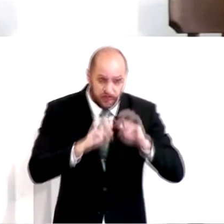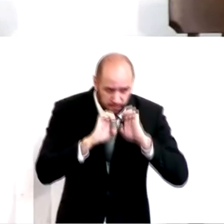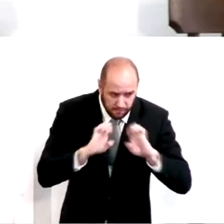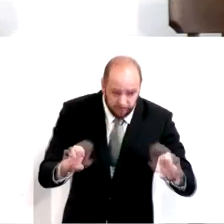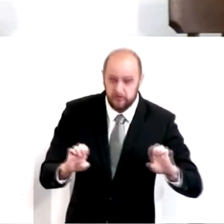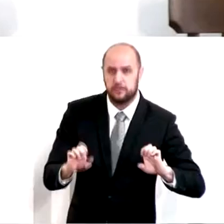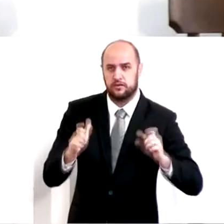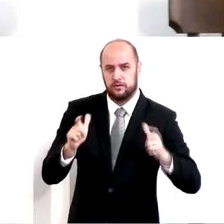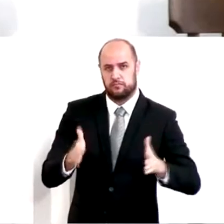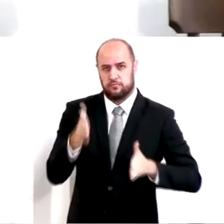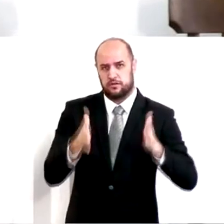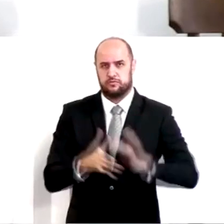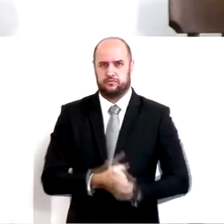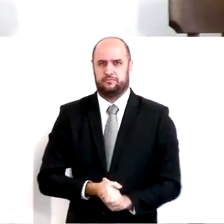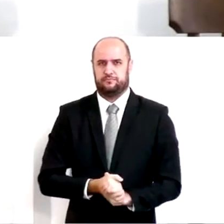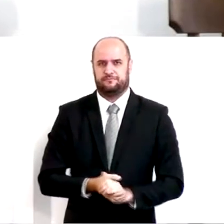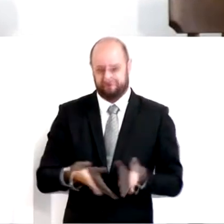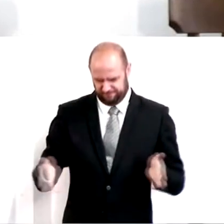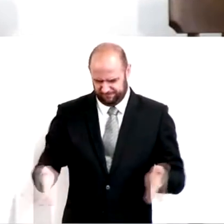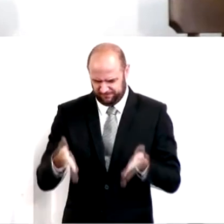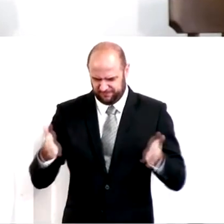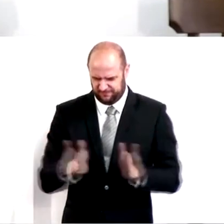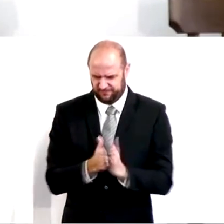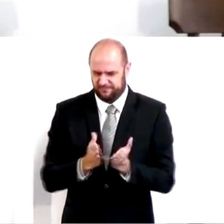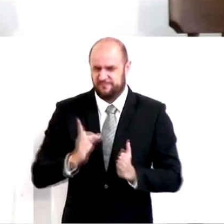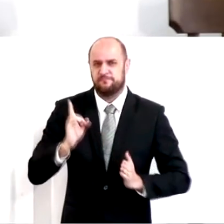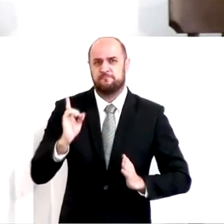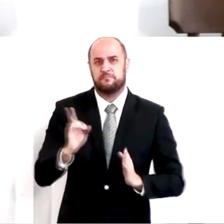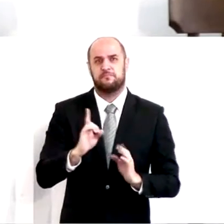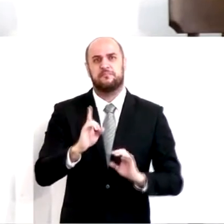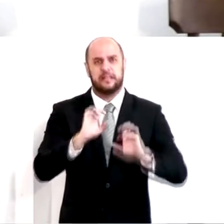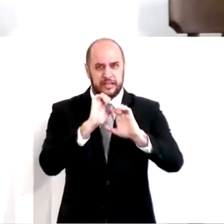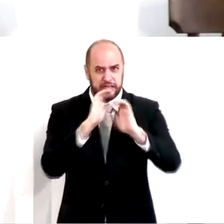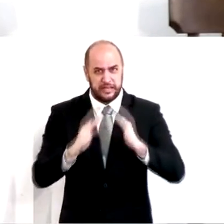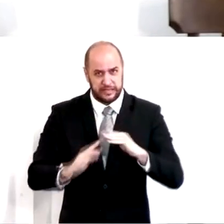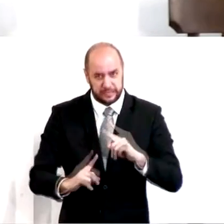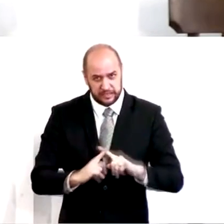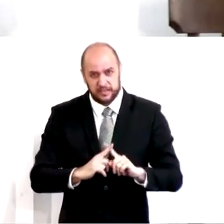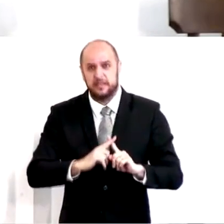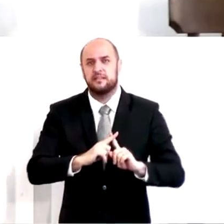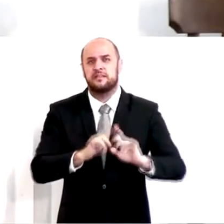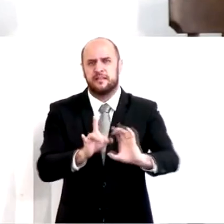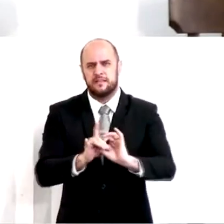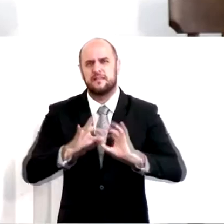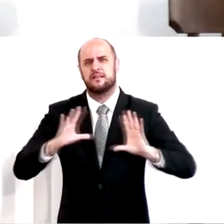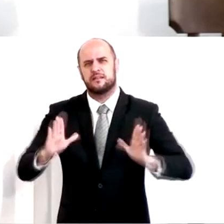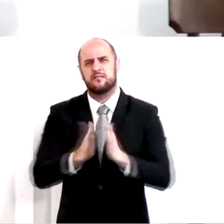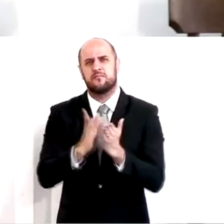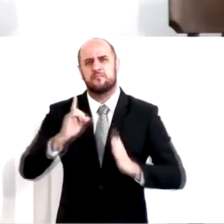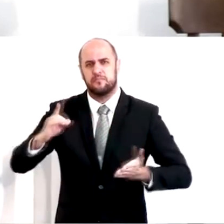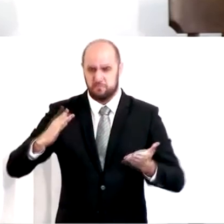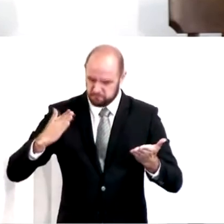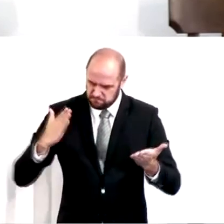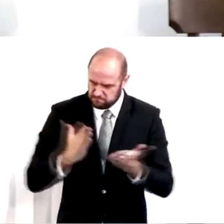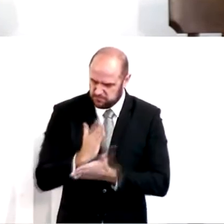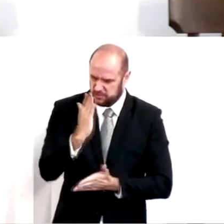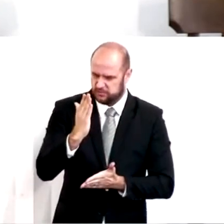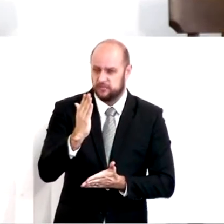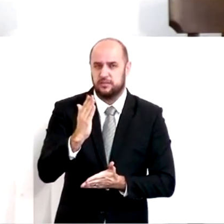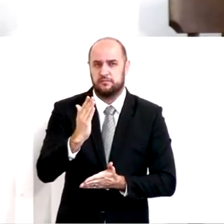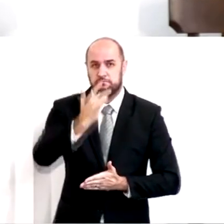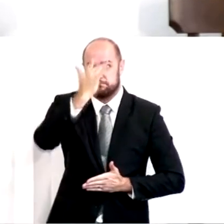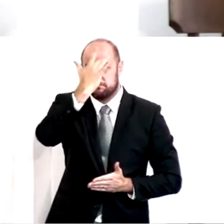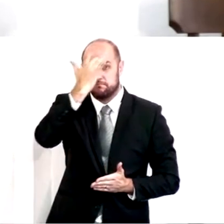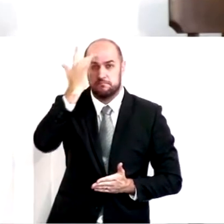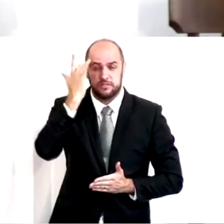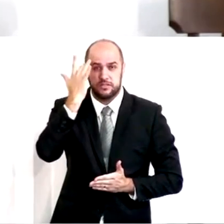evangélica verdadeiramente. Estava incentivando a igreja de Corinto a deixar que a palavra de Deus passasse por ela e que as